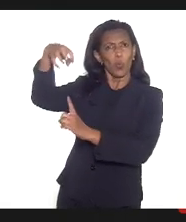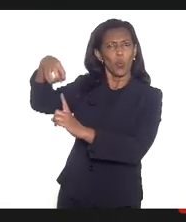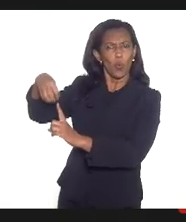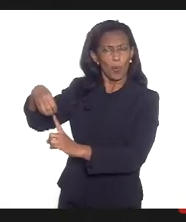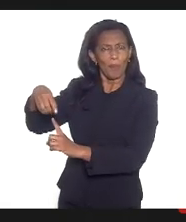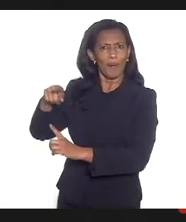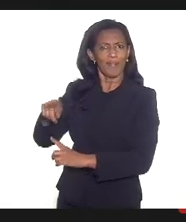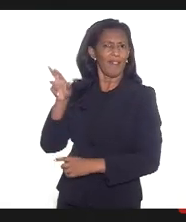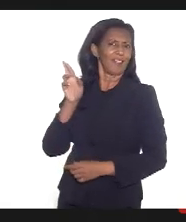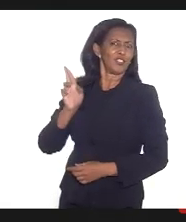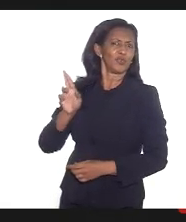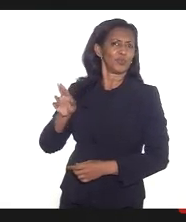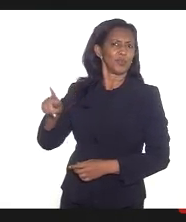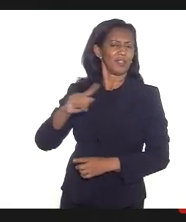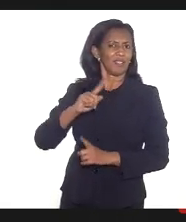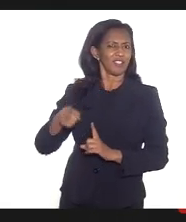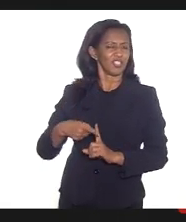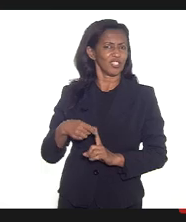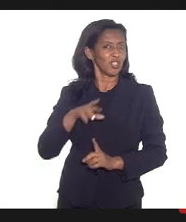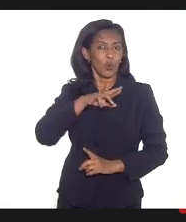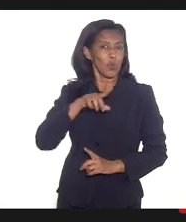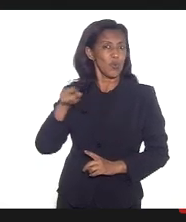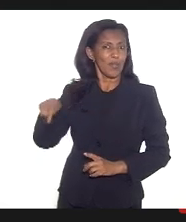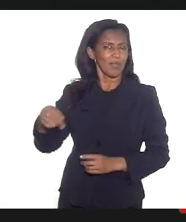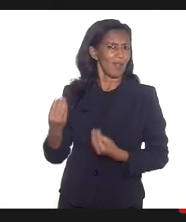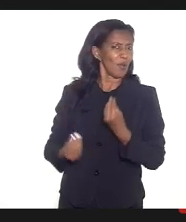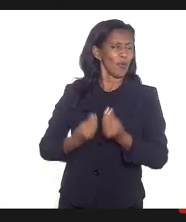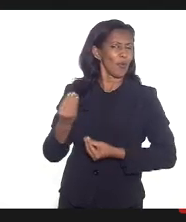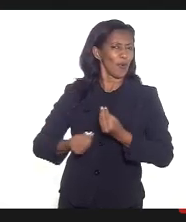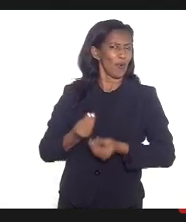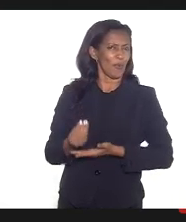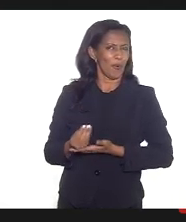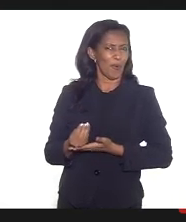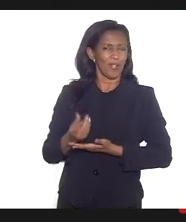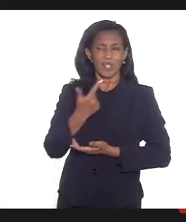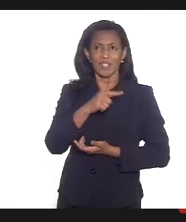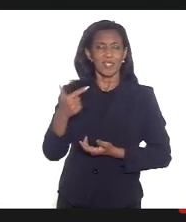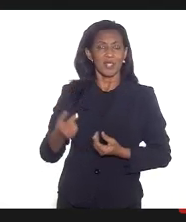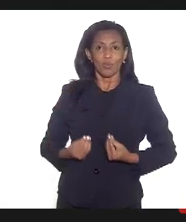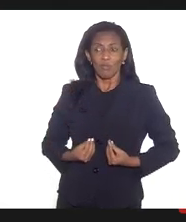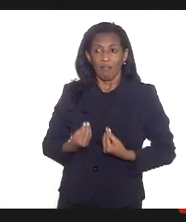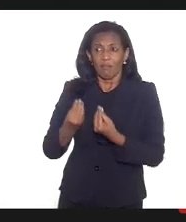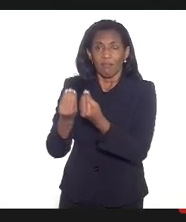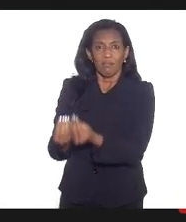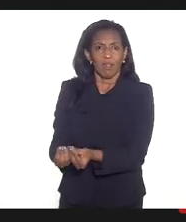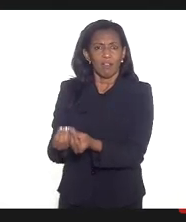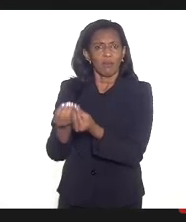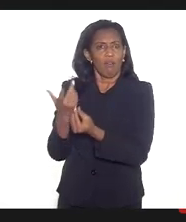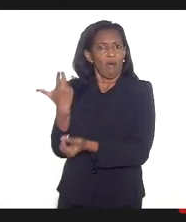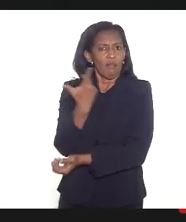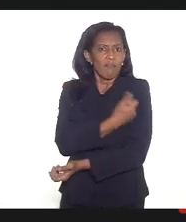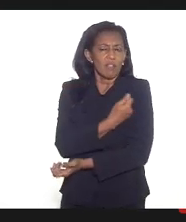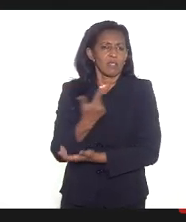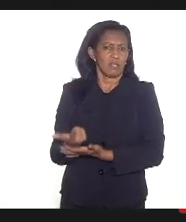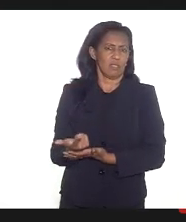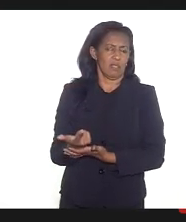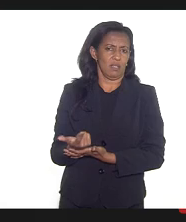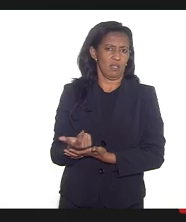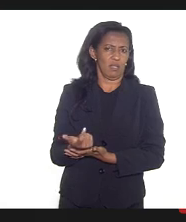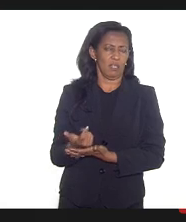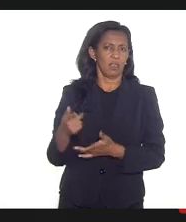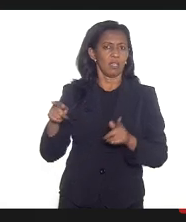serizando essa responsabilidade que não é delas Como baixa adesão que a gente não está oferecendo as vacinas a